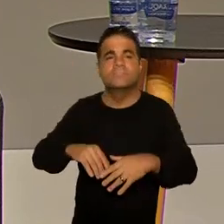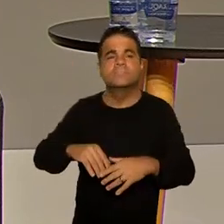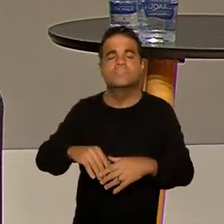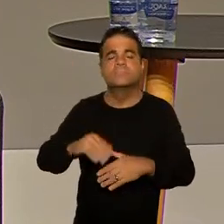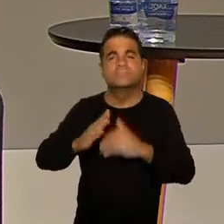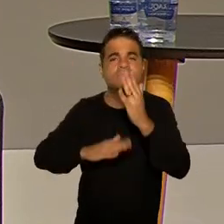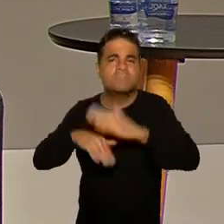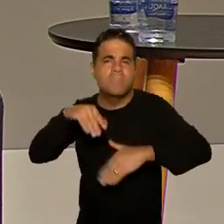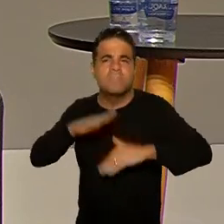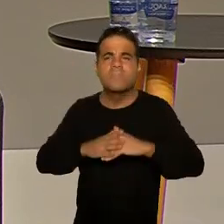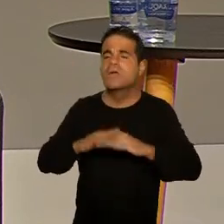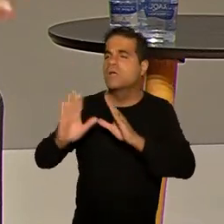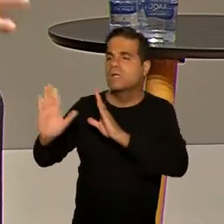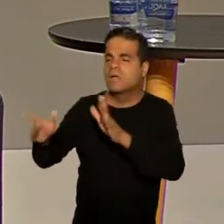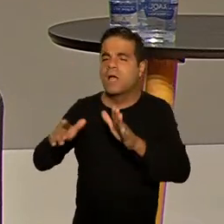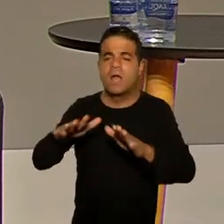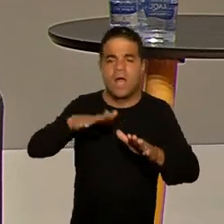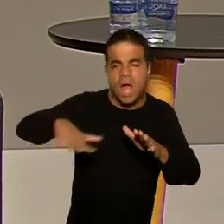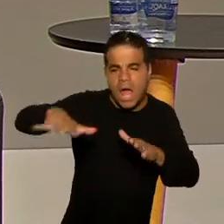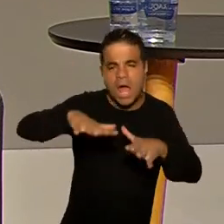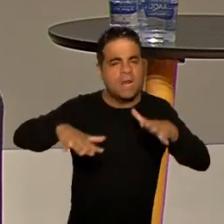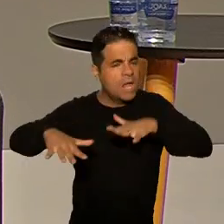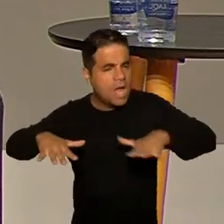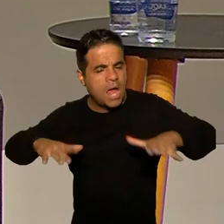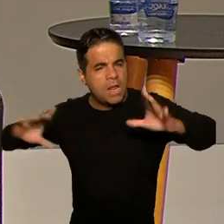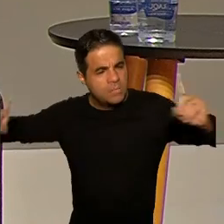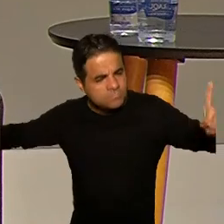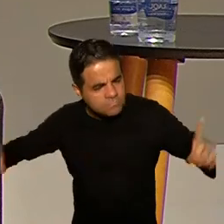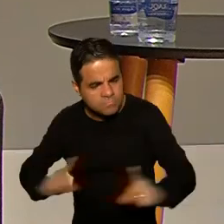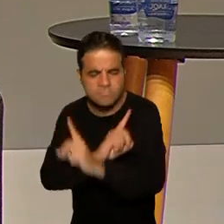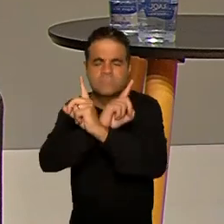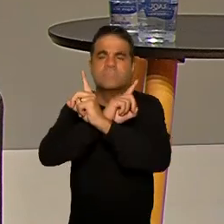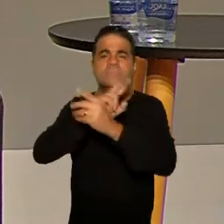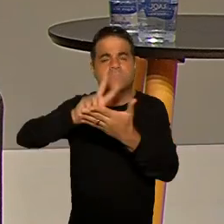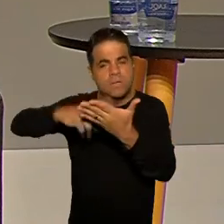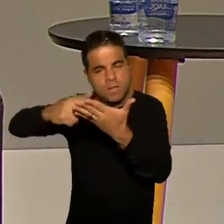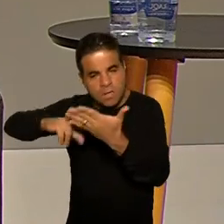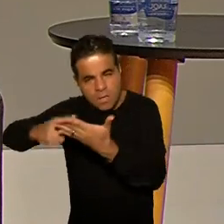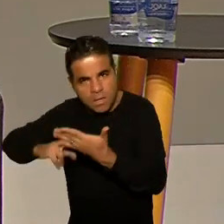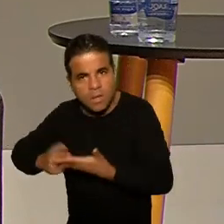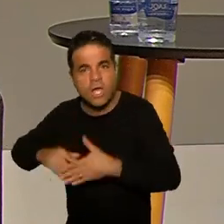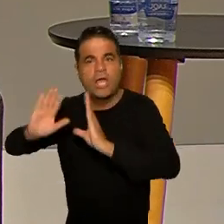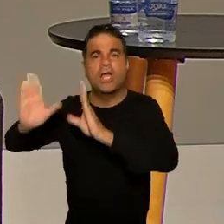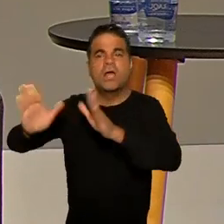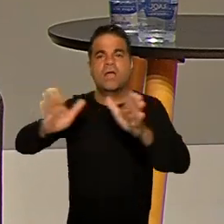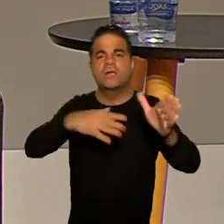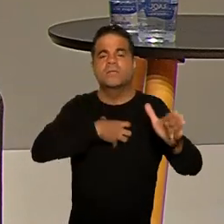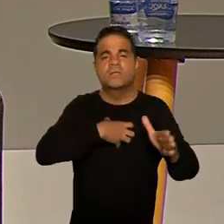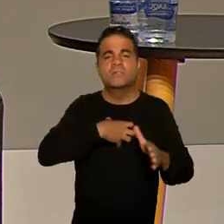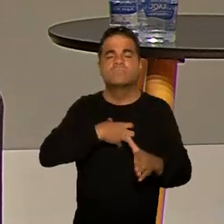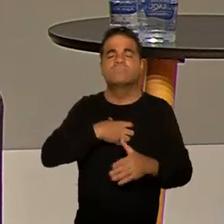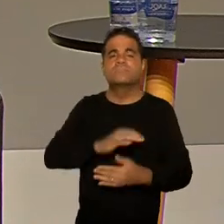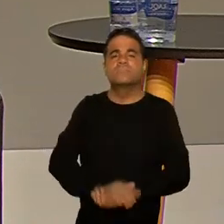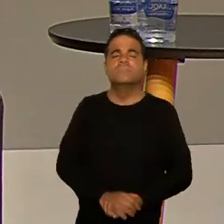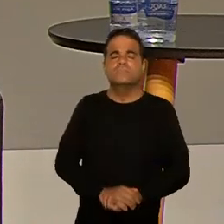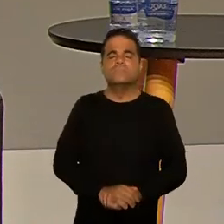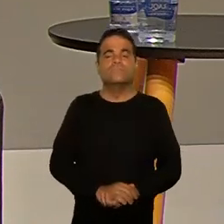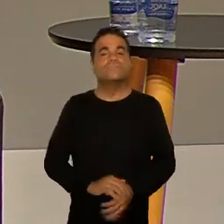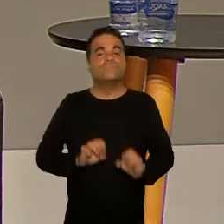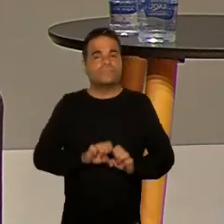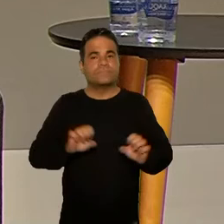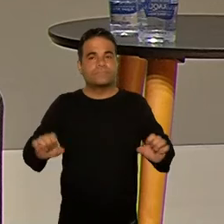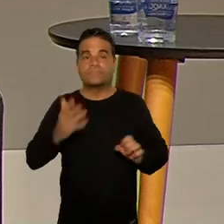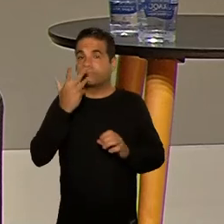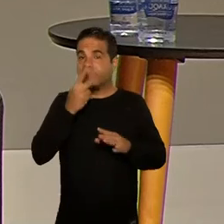transliterações né entre uma área e outra né traduções de alguma medida né de modo que uma equação